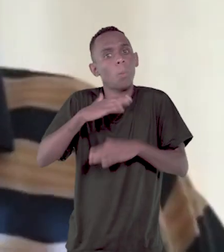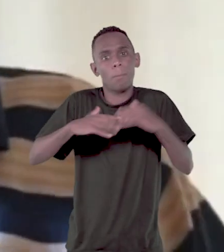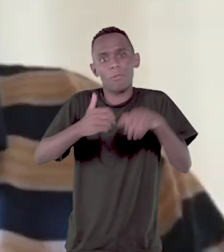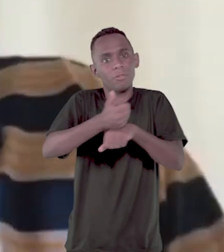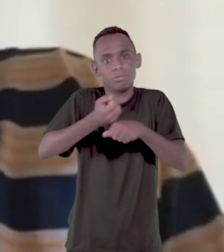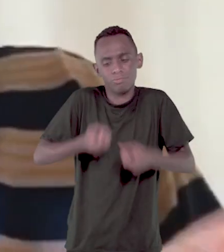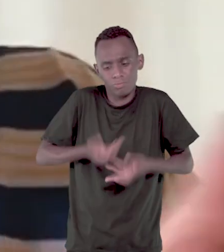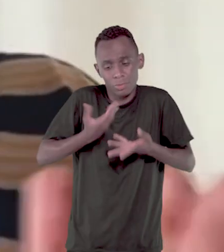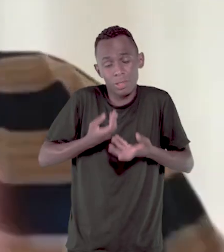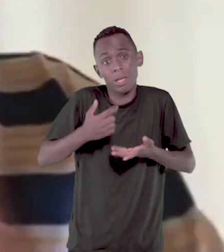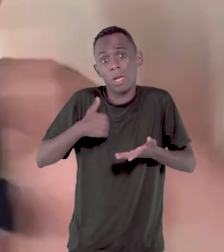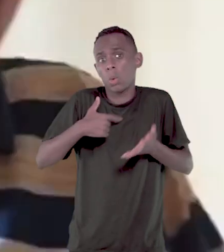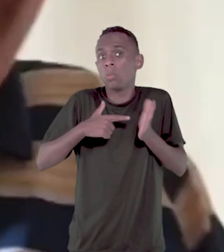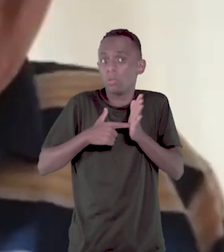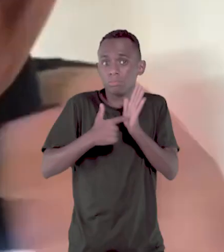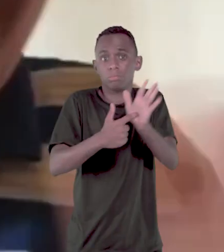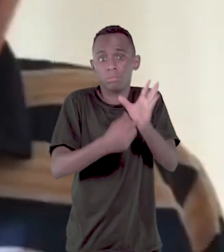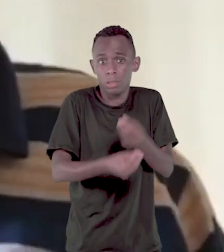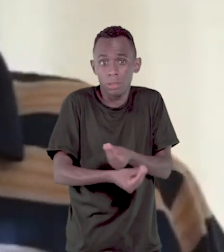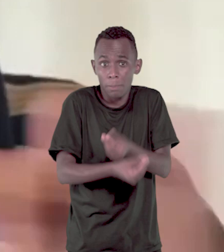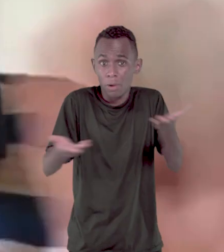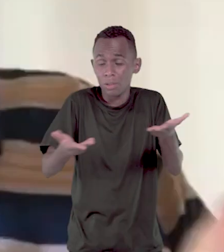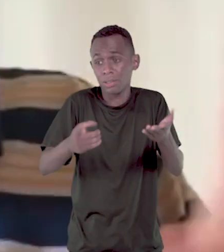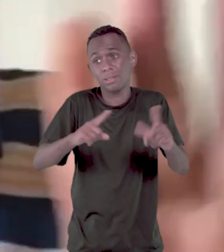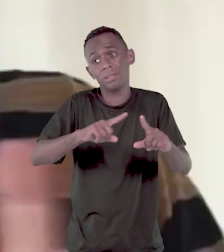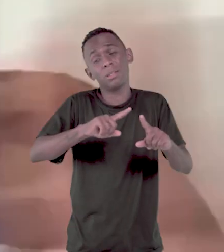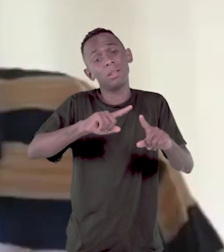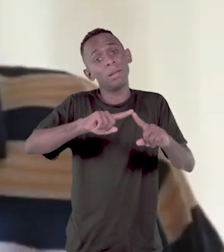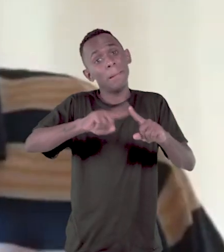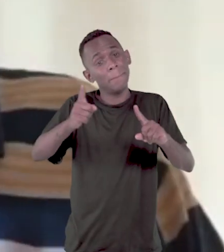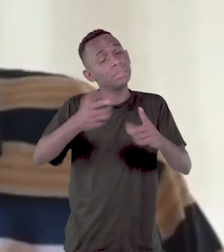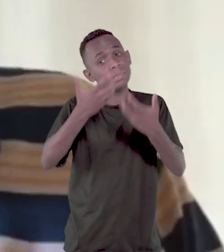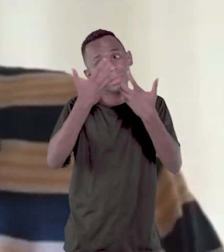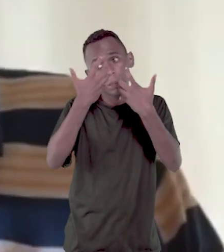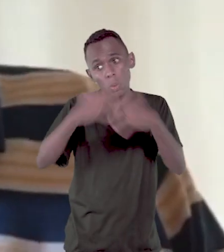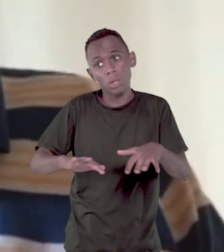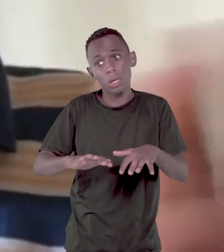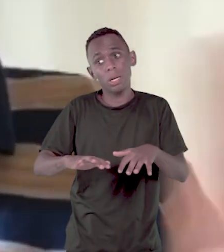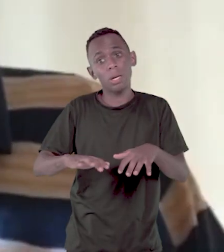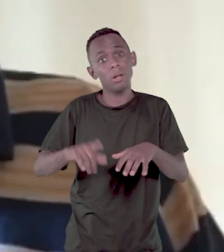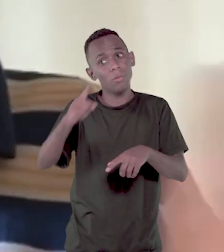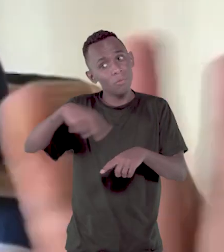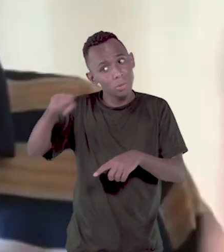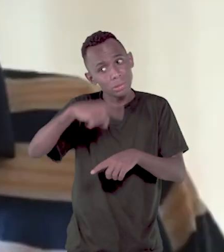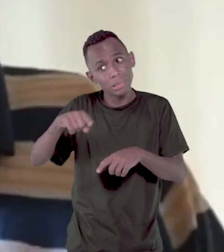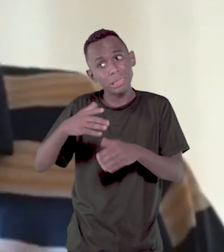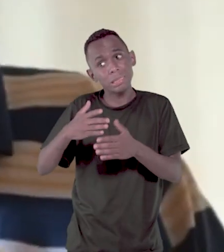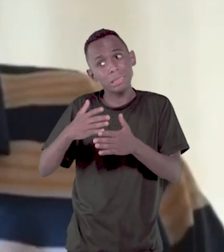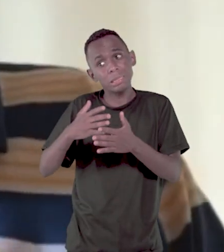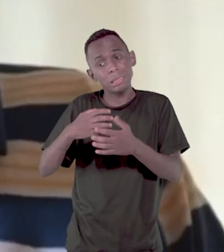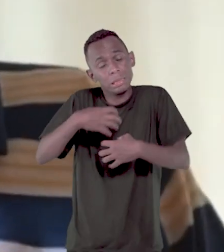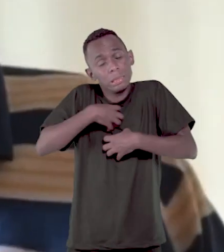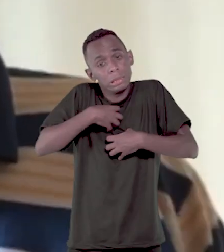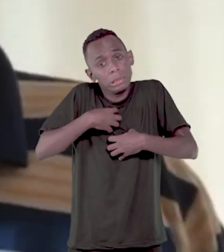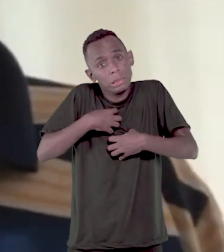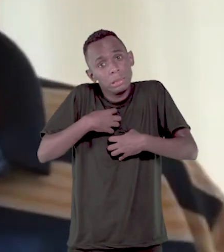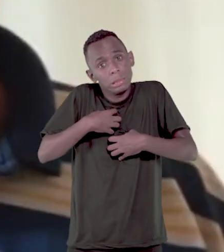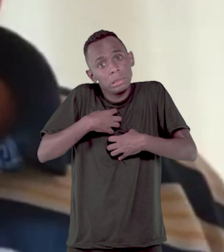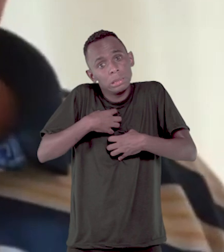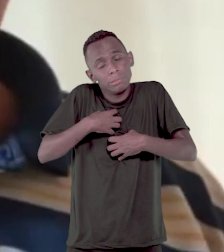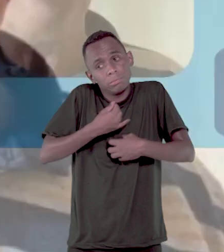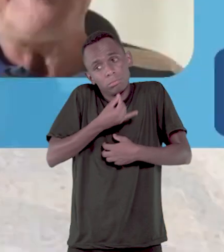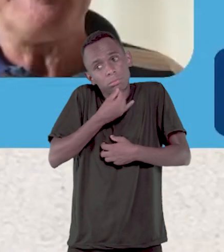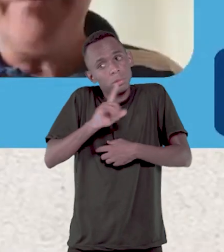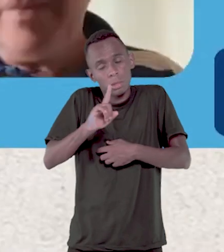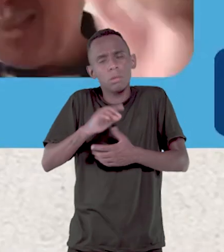mas eu vou publicar, mas não quero de forma alguma chatear você. Mas